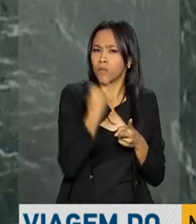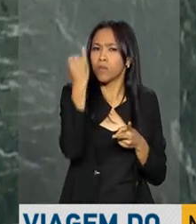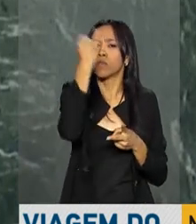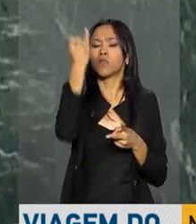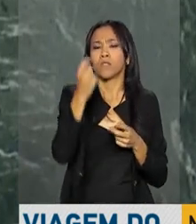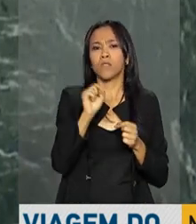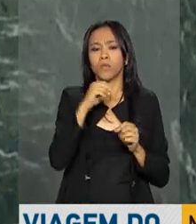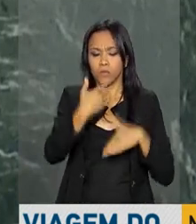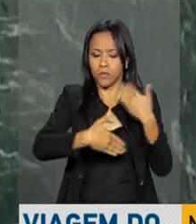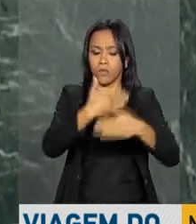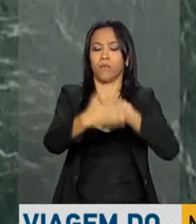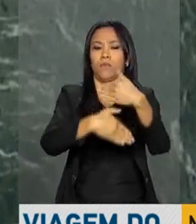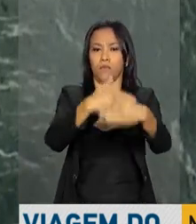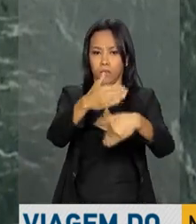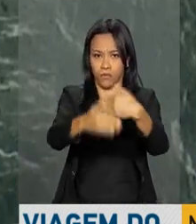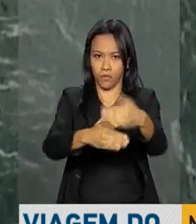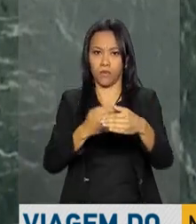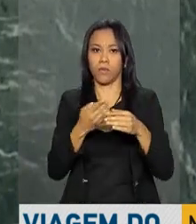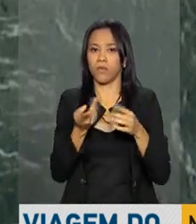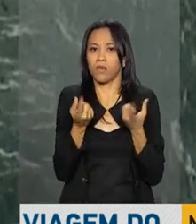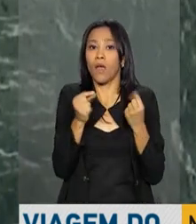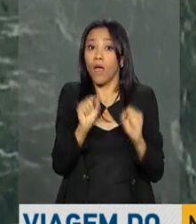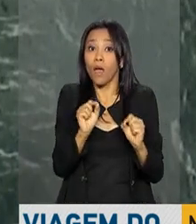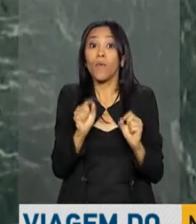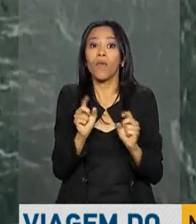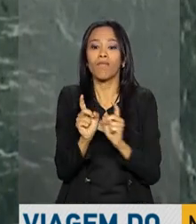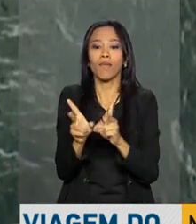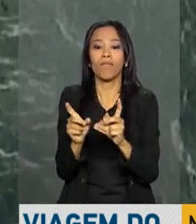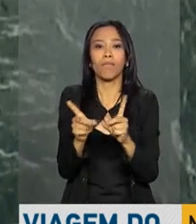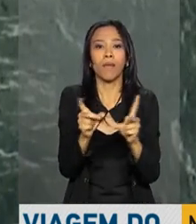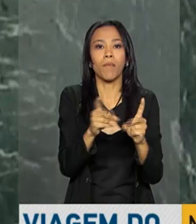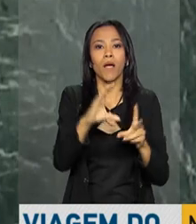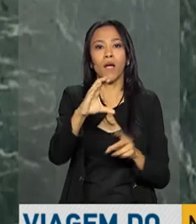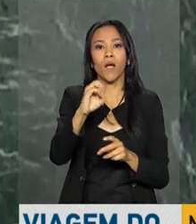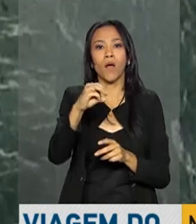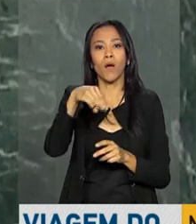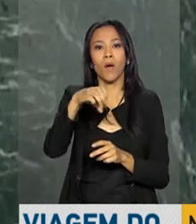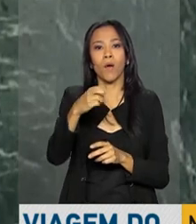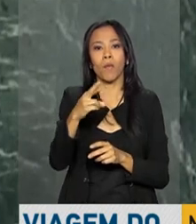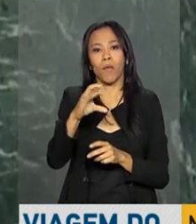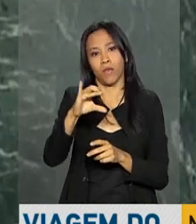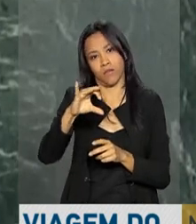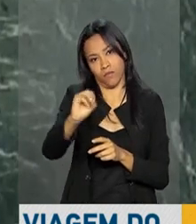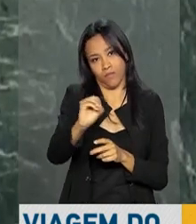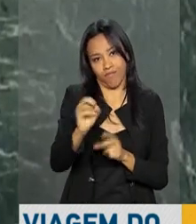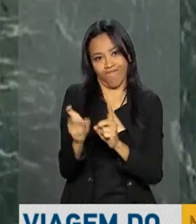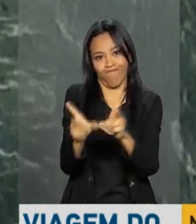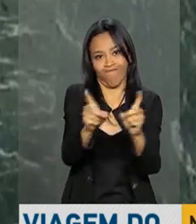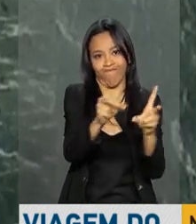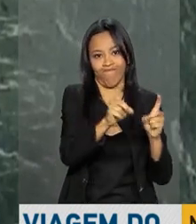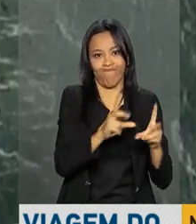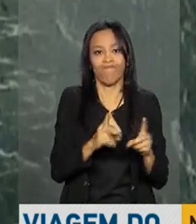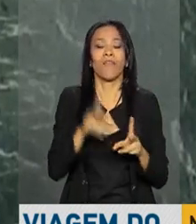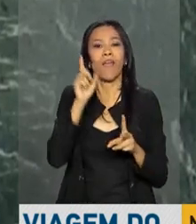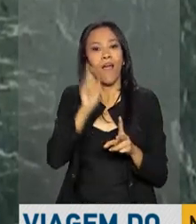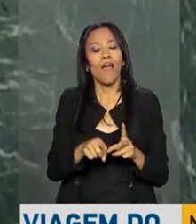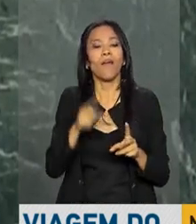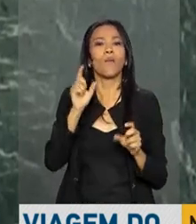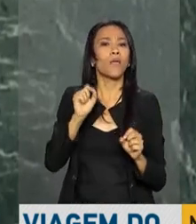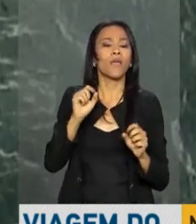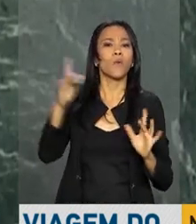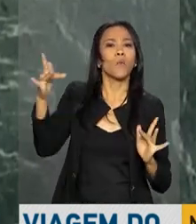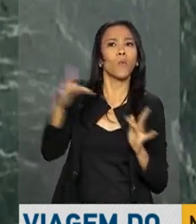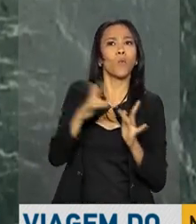do desenvolvimento é o comércio. Nosso engajamento é por um sistema de comércio